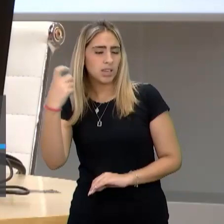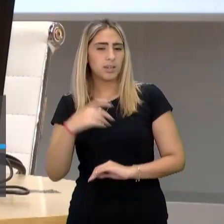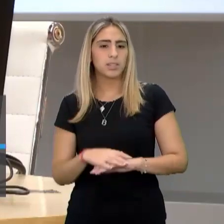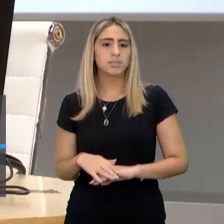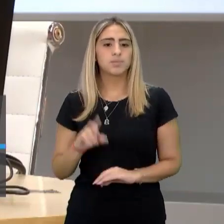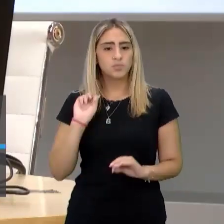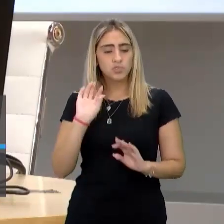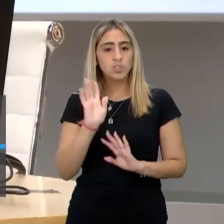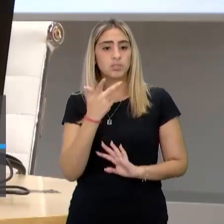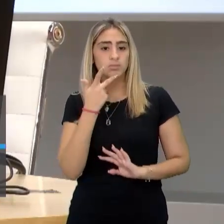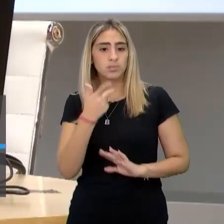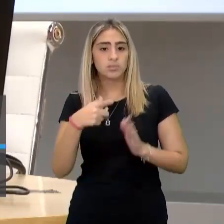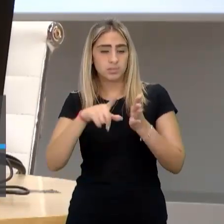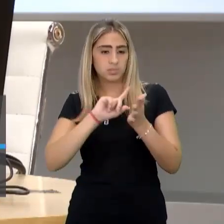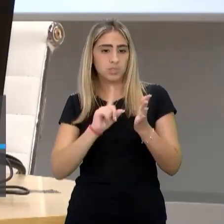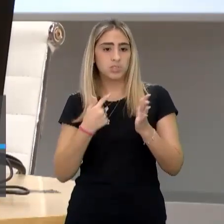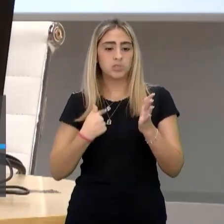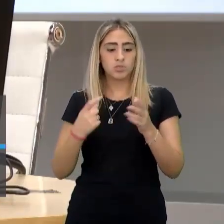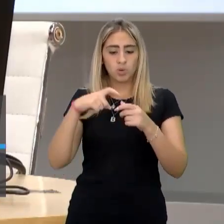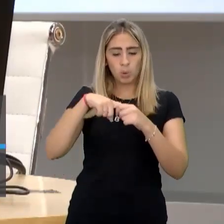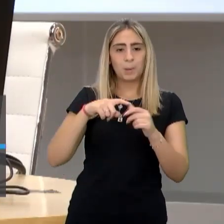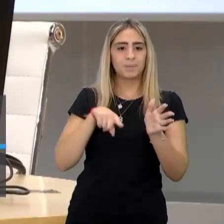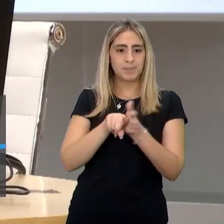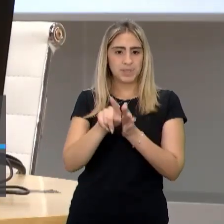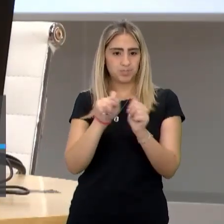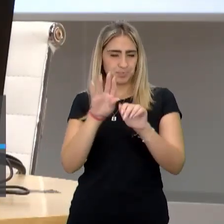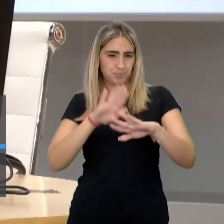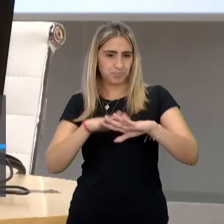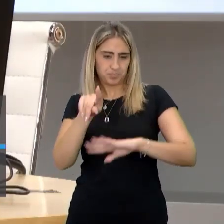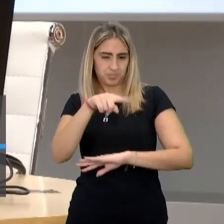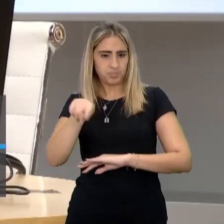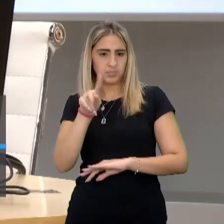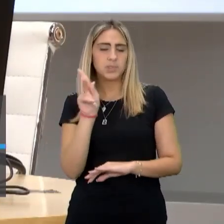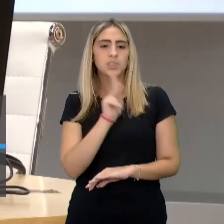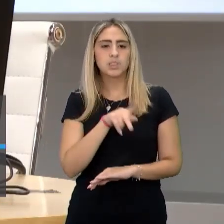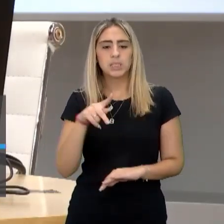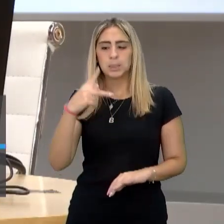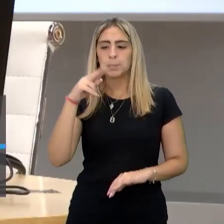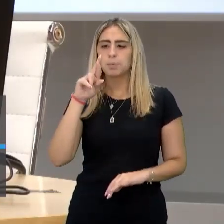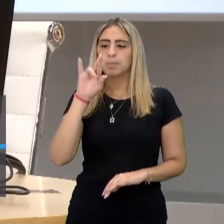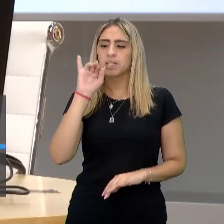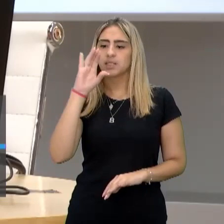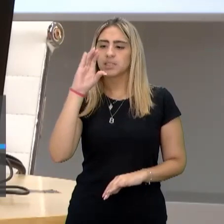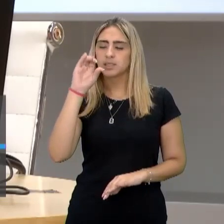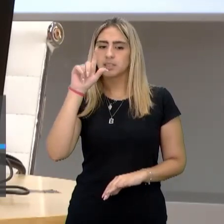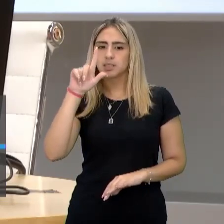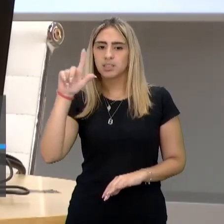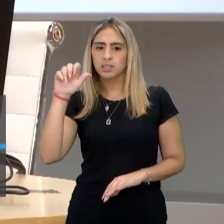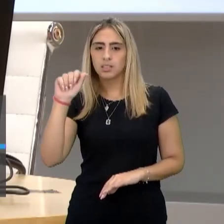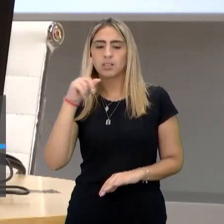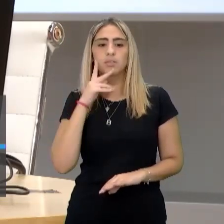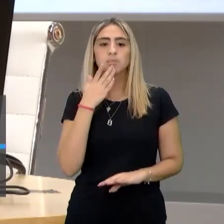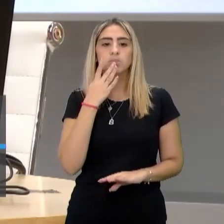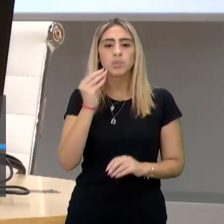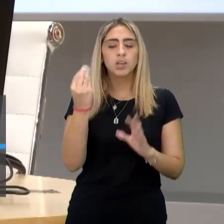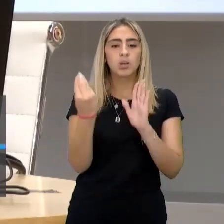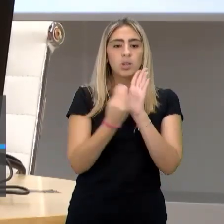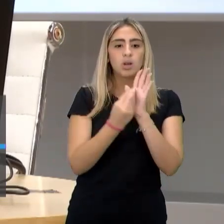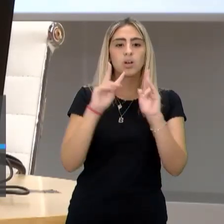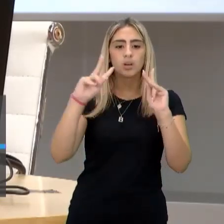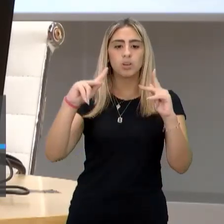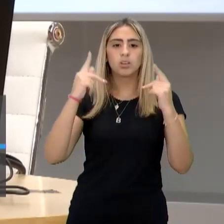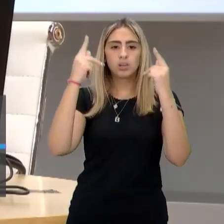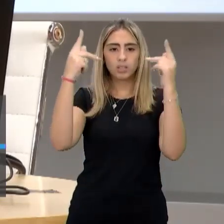já acrescentando antes de voltar aí para a pergunta que eu fiz para vocês, né? A professora Priscila, ela pediu para colocar novamente o link